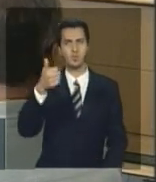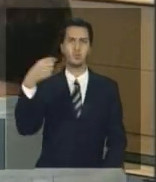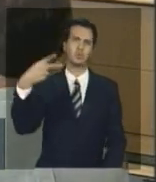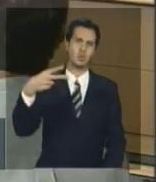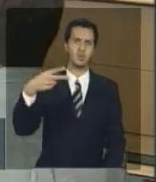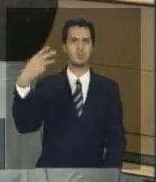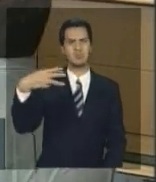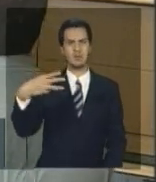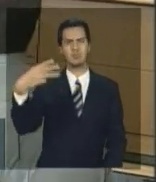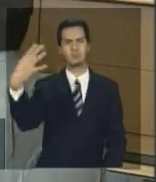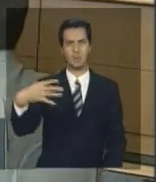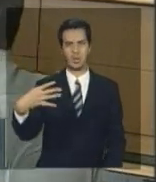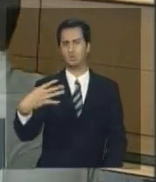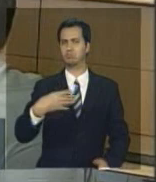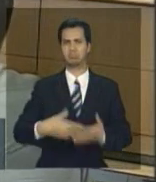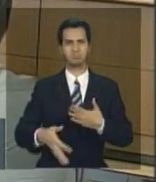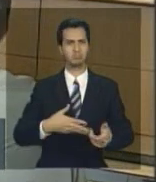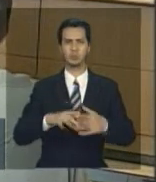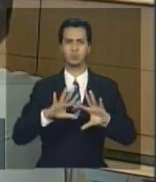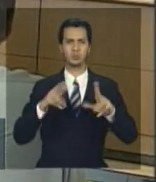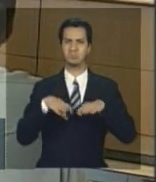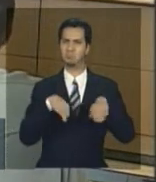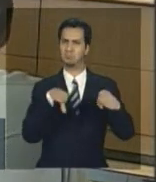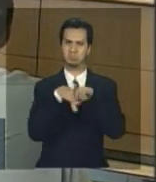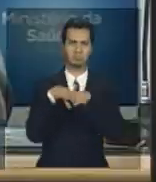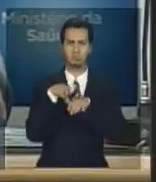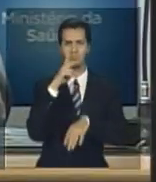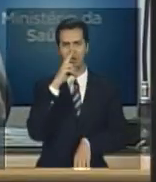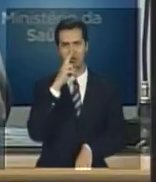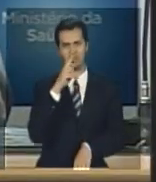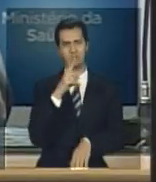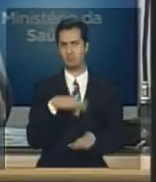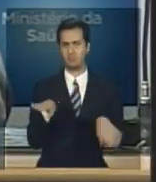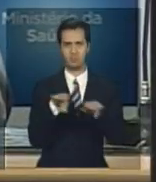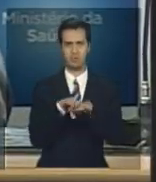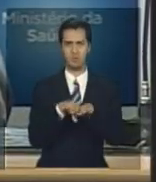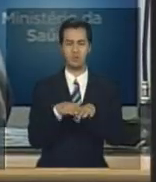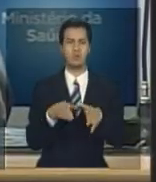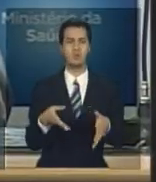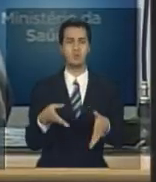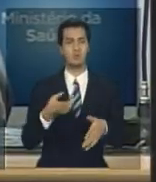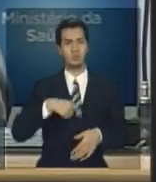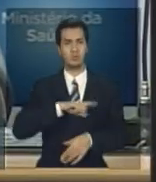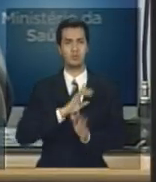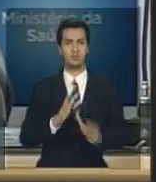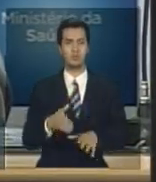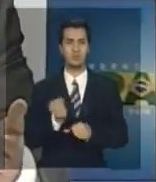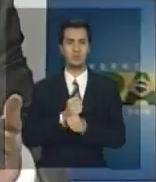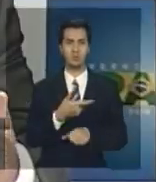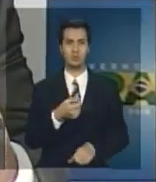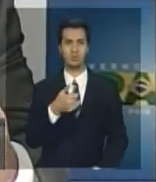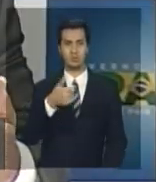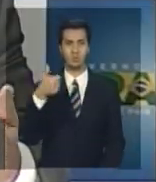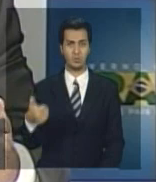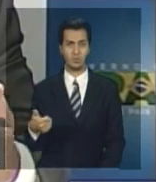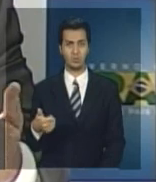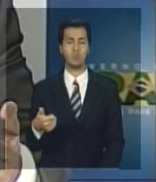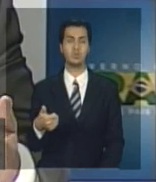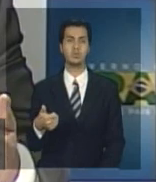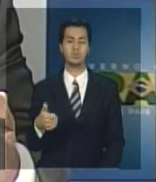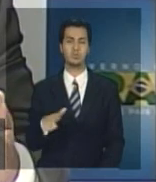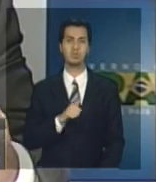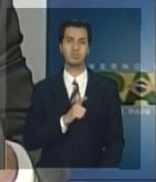1. O reforço que nós fizemos desde 2011 de coleta de amostras em todo o Brasil